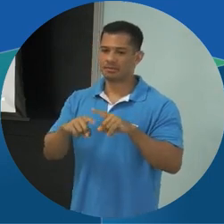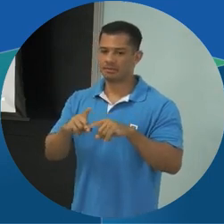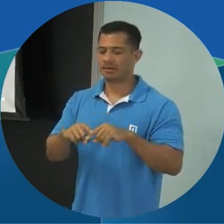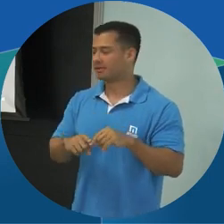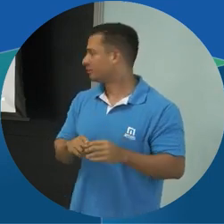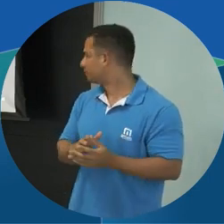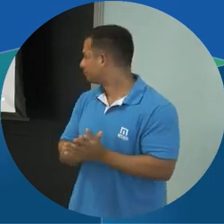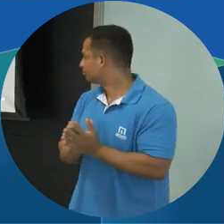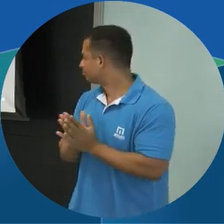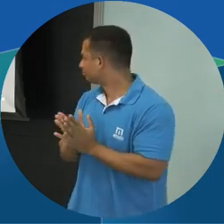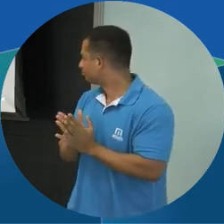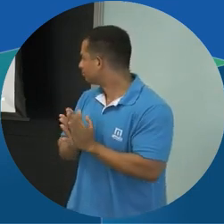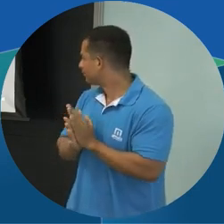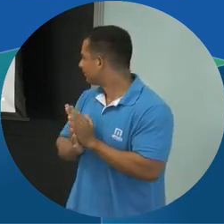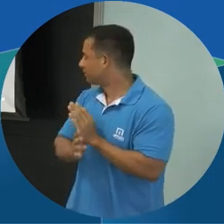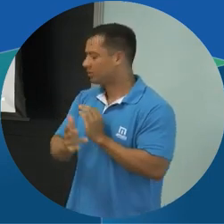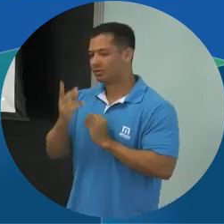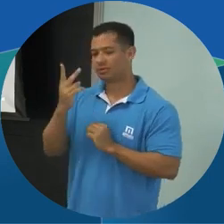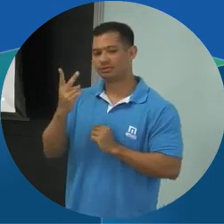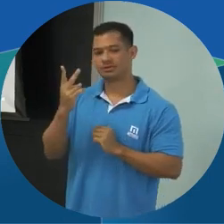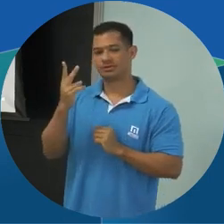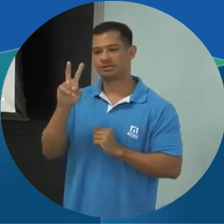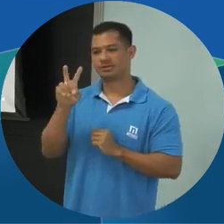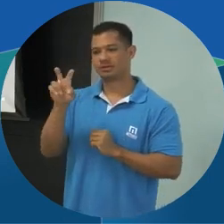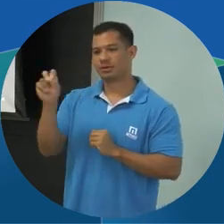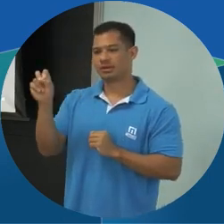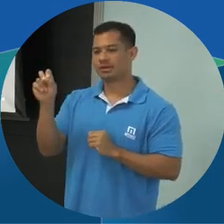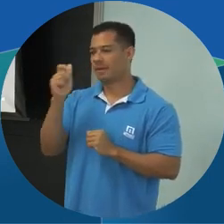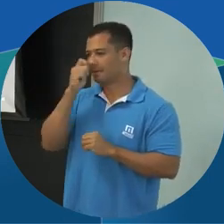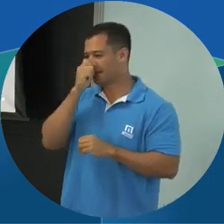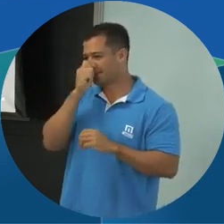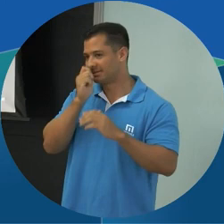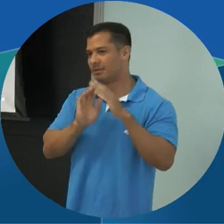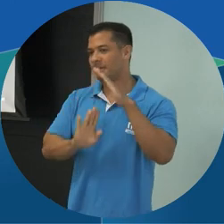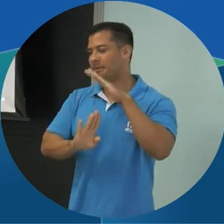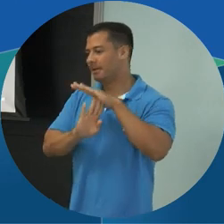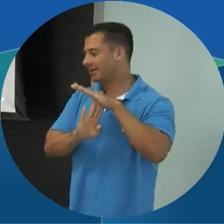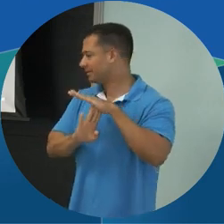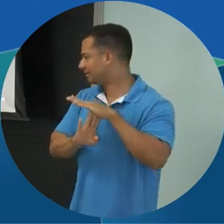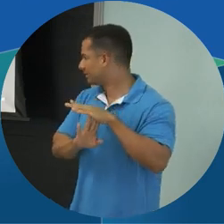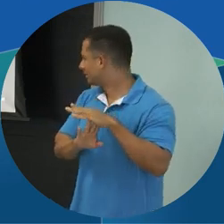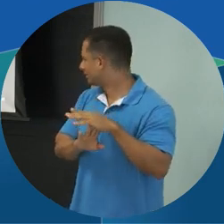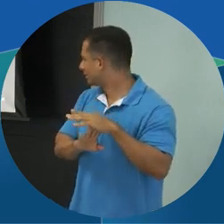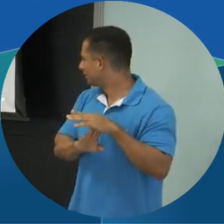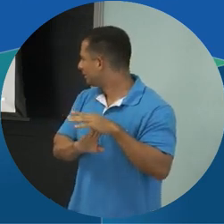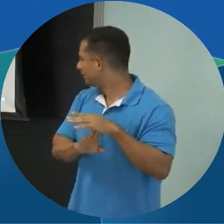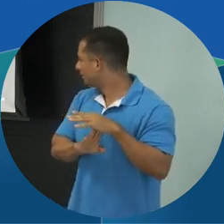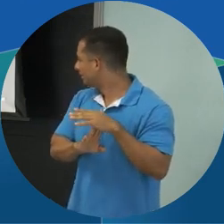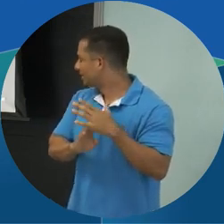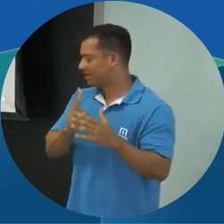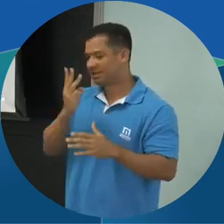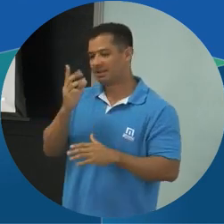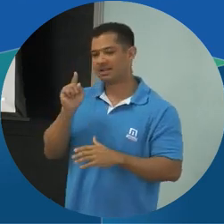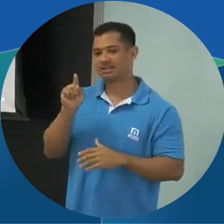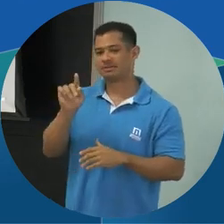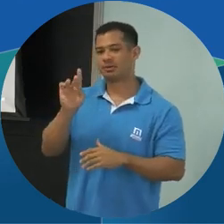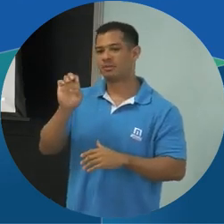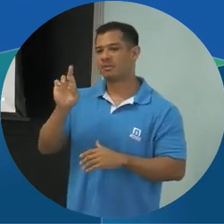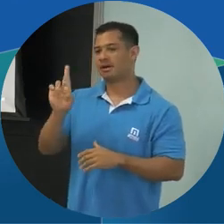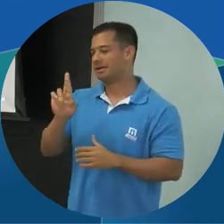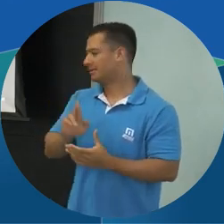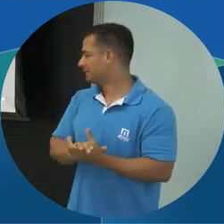Multiworker, tá? 250. Ele tem uma pressão máxima admissível aí de trabalho de até 3.000 bar de